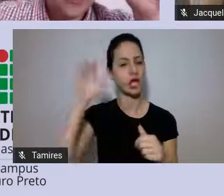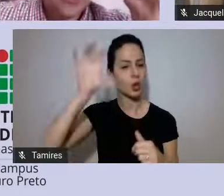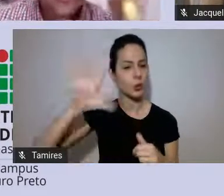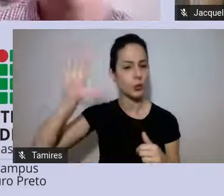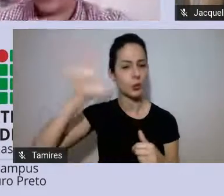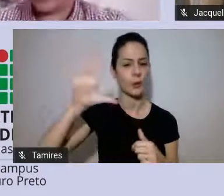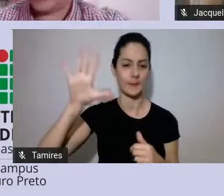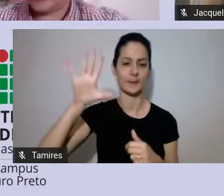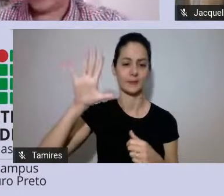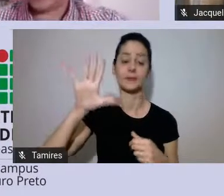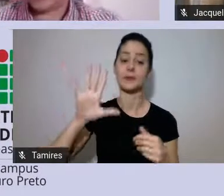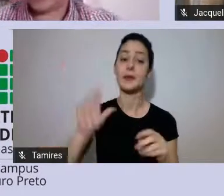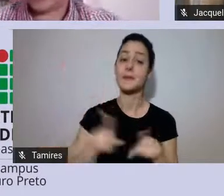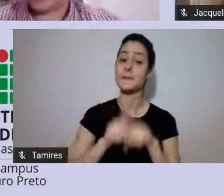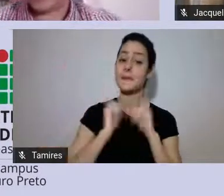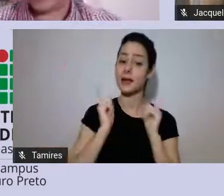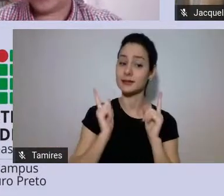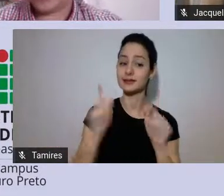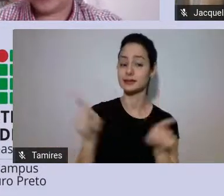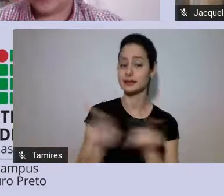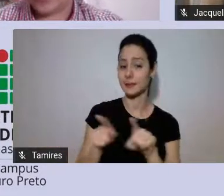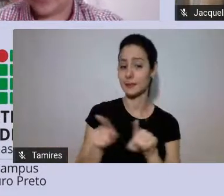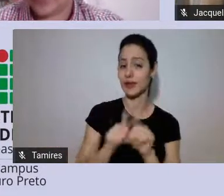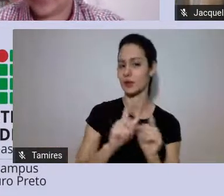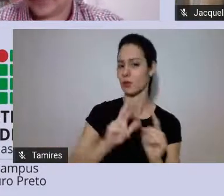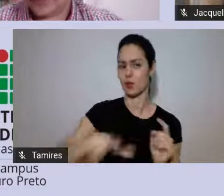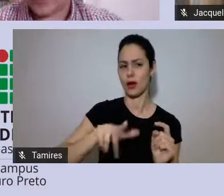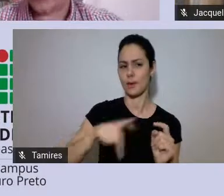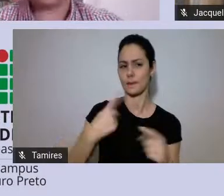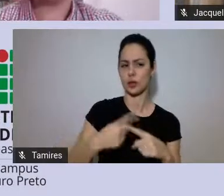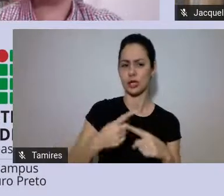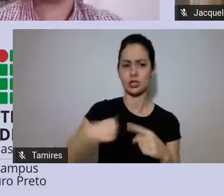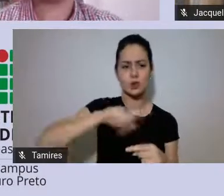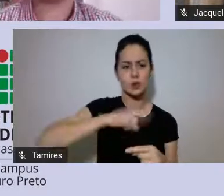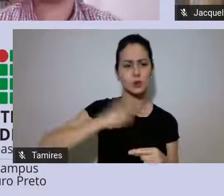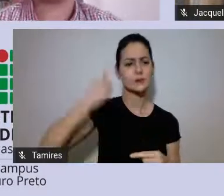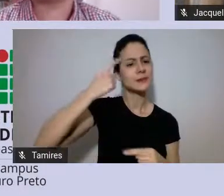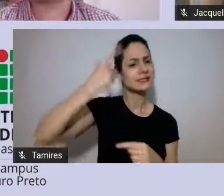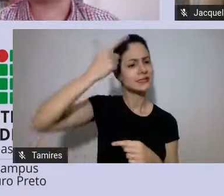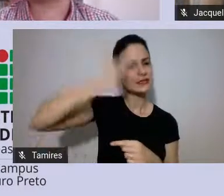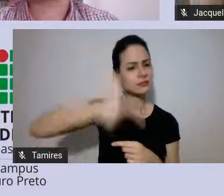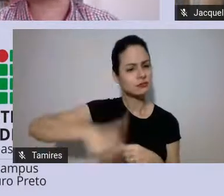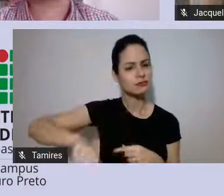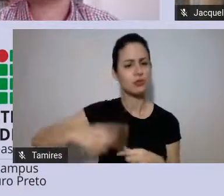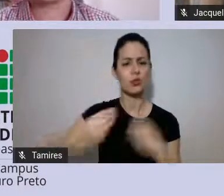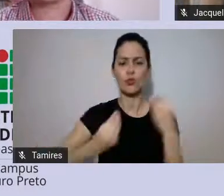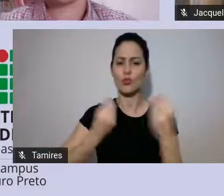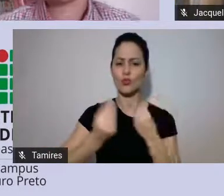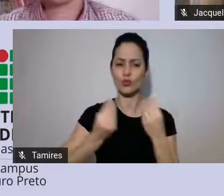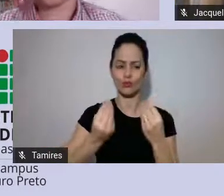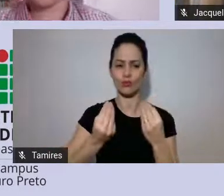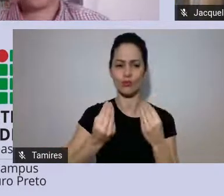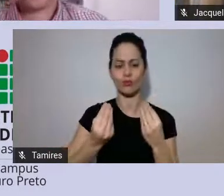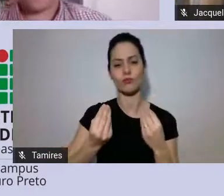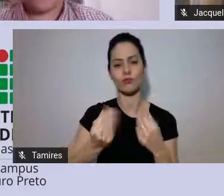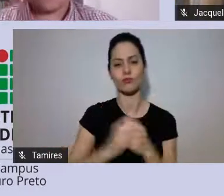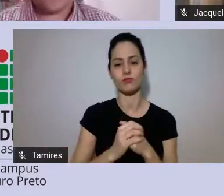Constituição. Mas, ao mesmo tempo, não, porque a gente tem que repensar como a gente pensa